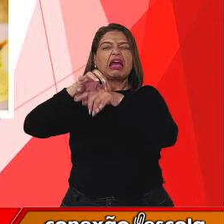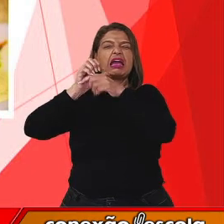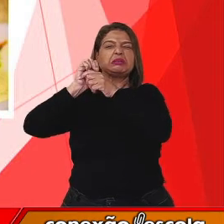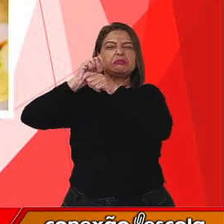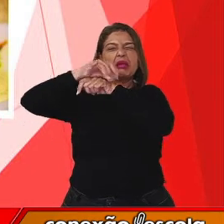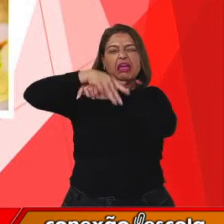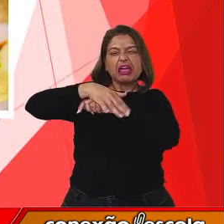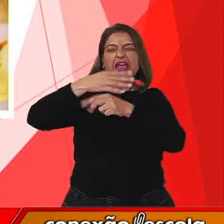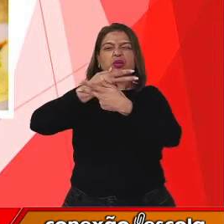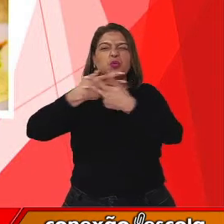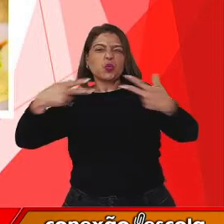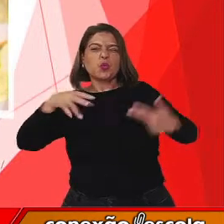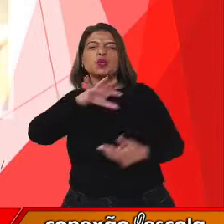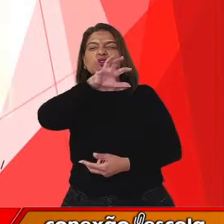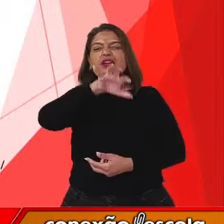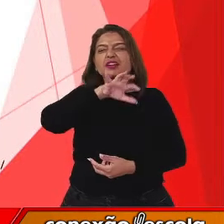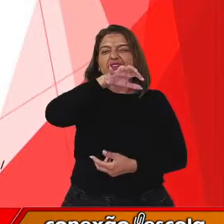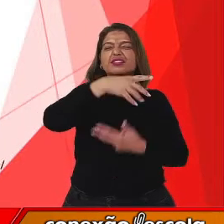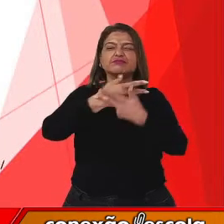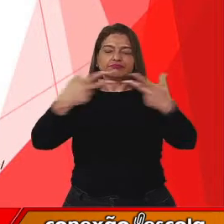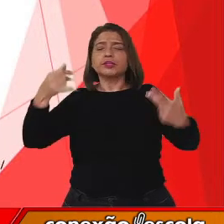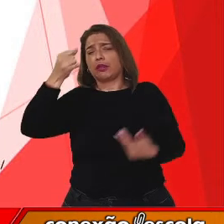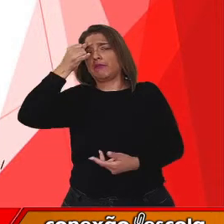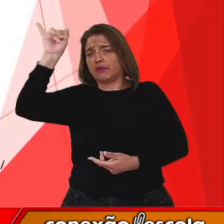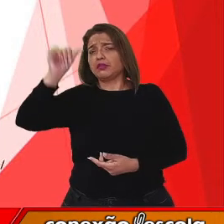processada, ok?